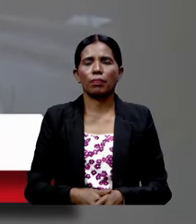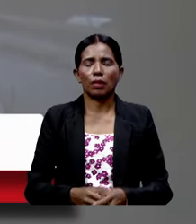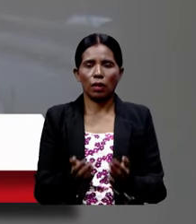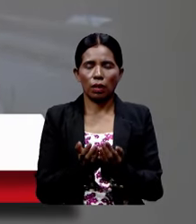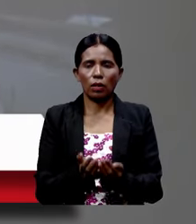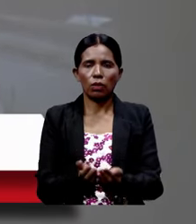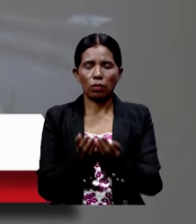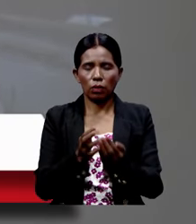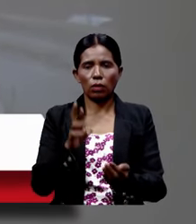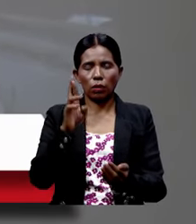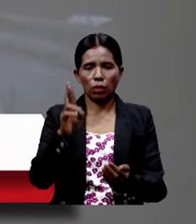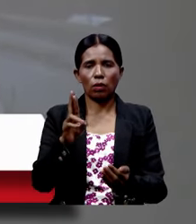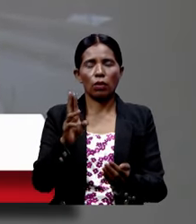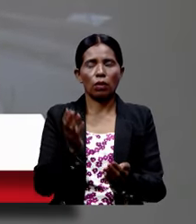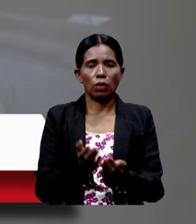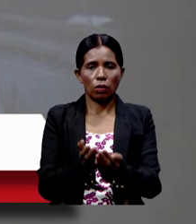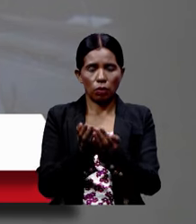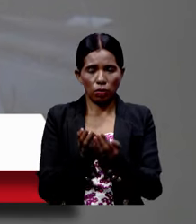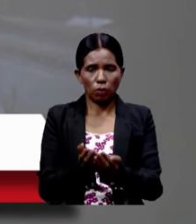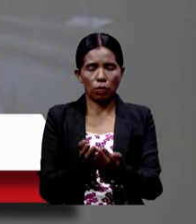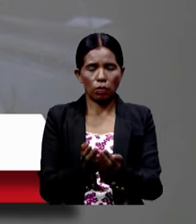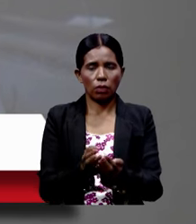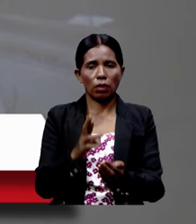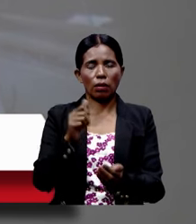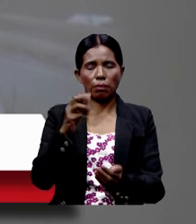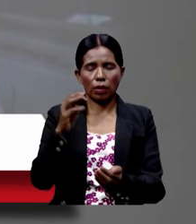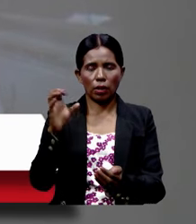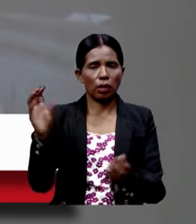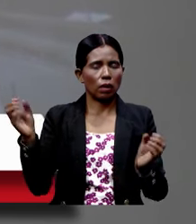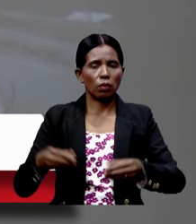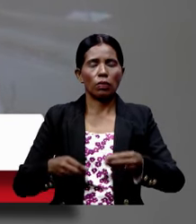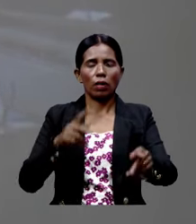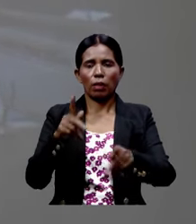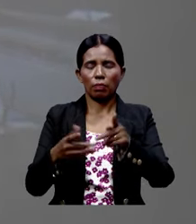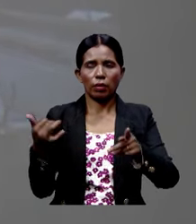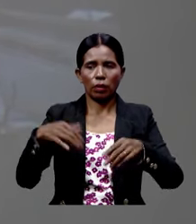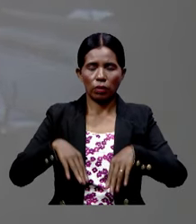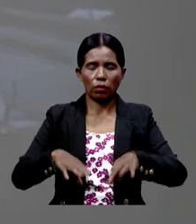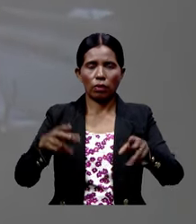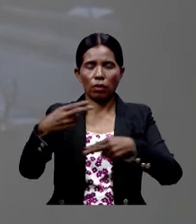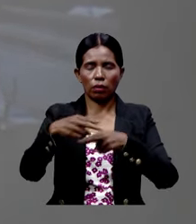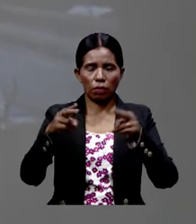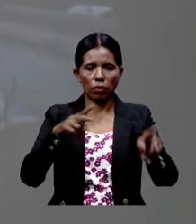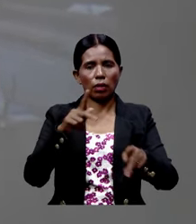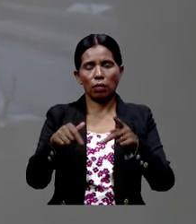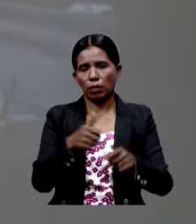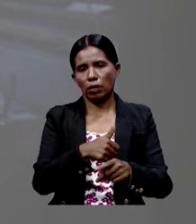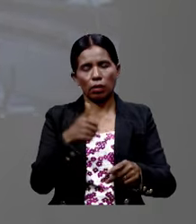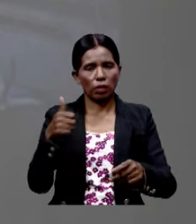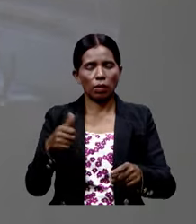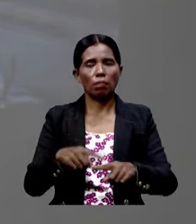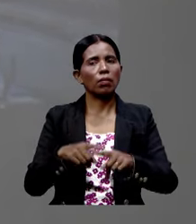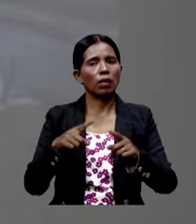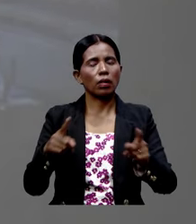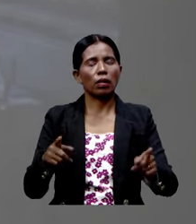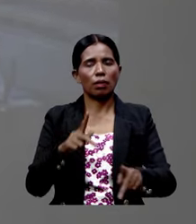Berlin Ramelau nia contrato, la fo autorização ba tripulante Sira atu fa un quarto ba passageiro Sira, ma ber